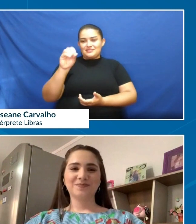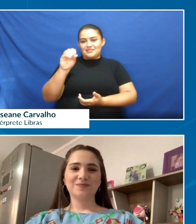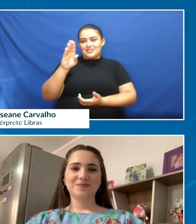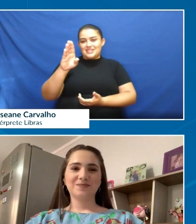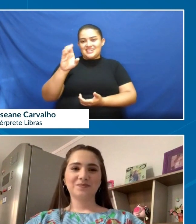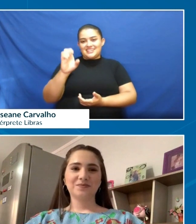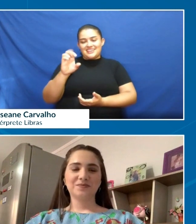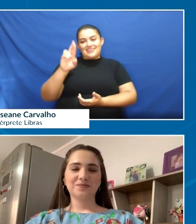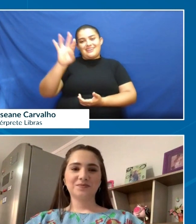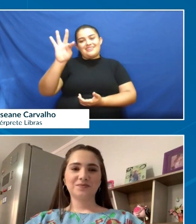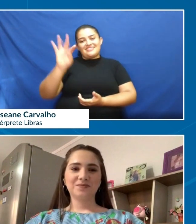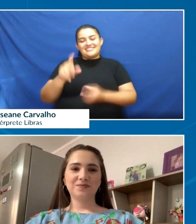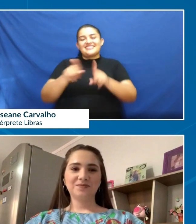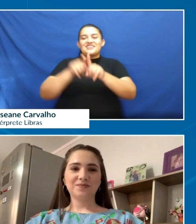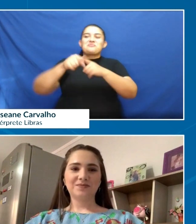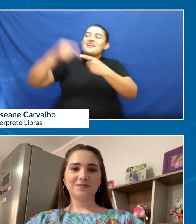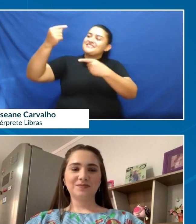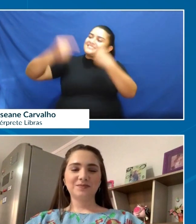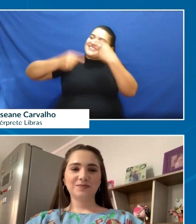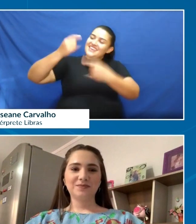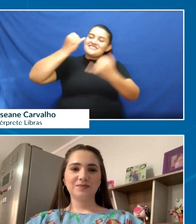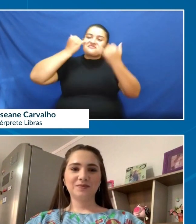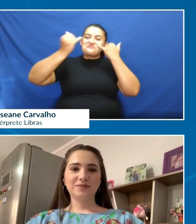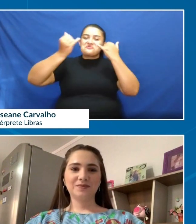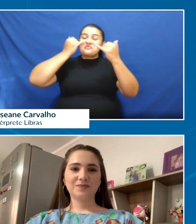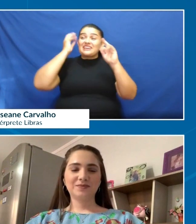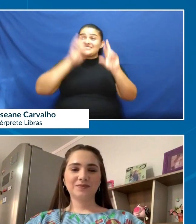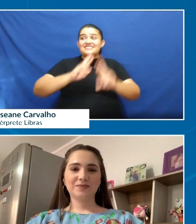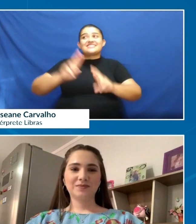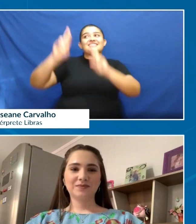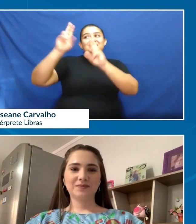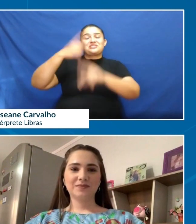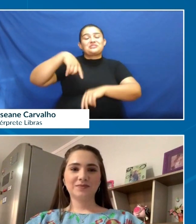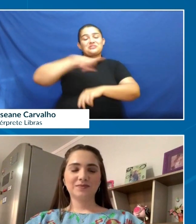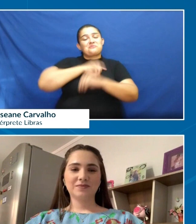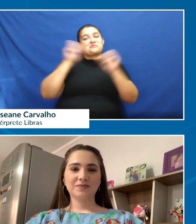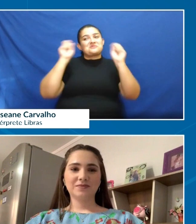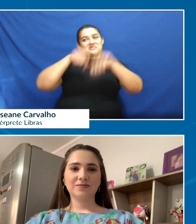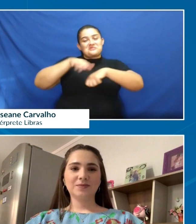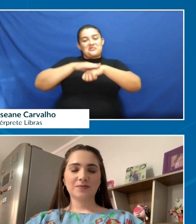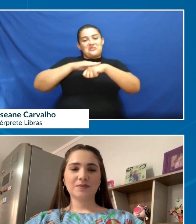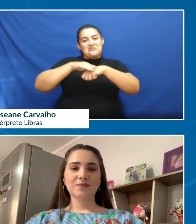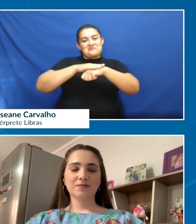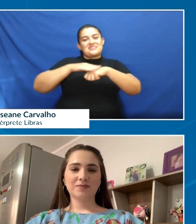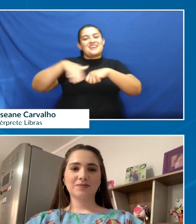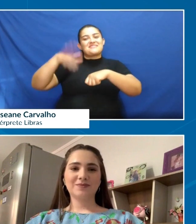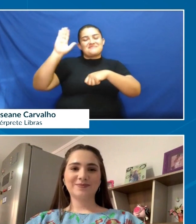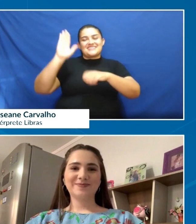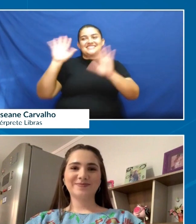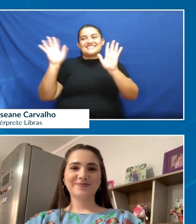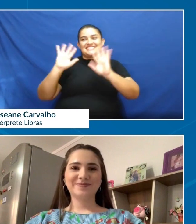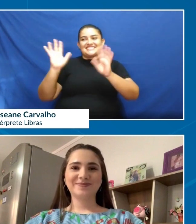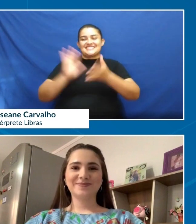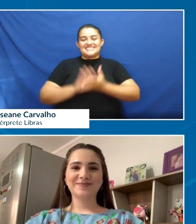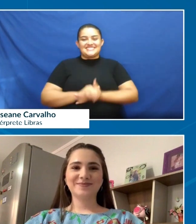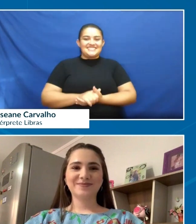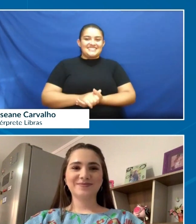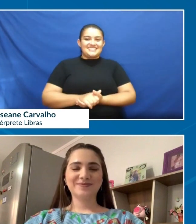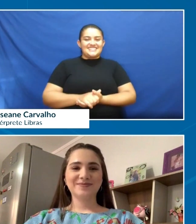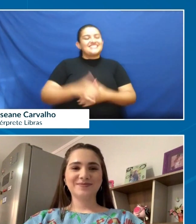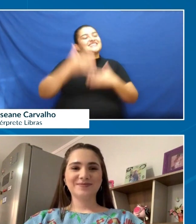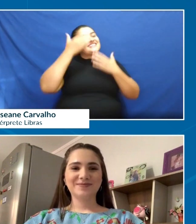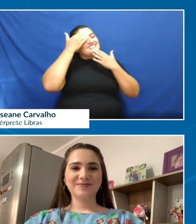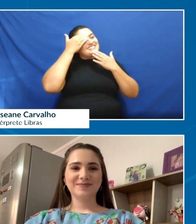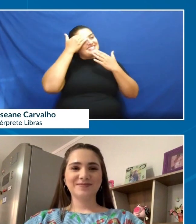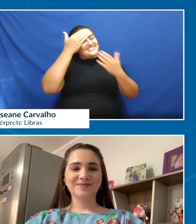aqui esse bate-papo, as informações que o senhor trouxe. Tomara que possamos conversar mais vezes sobre esse assunto. Até uma próxima. Eu é que